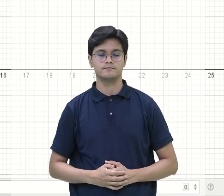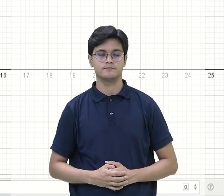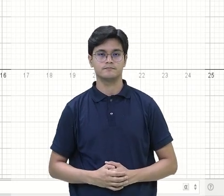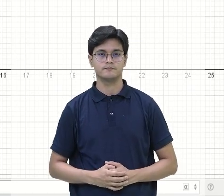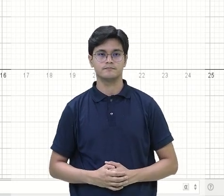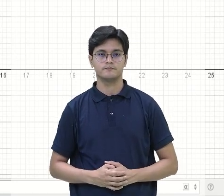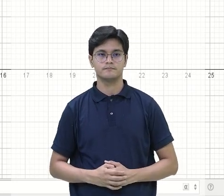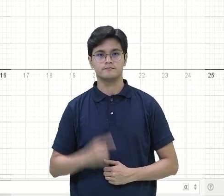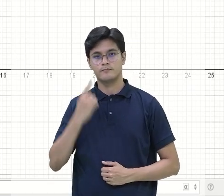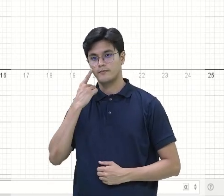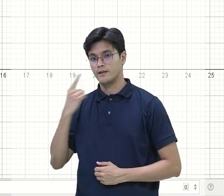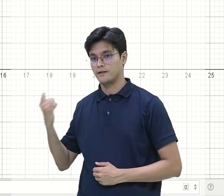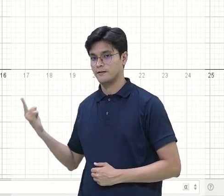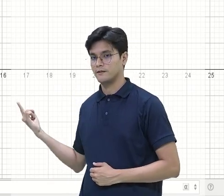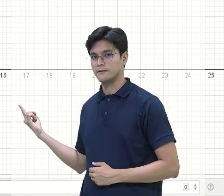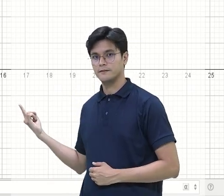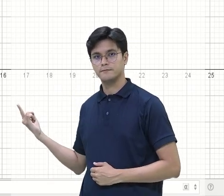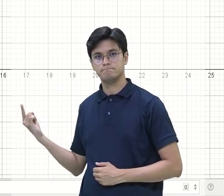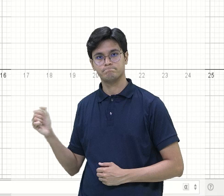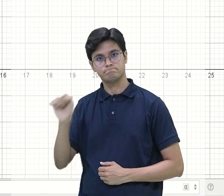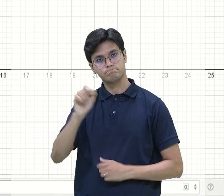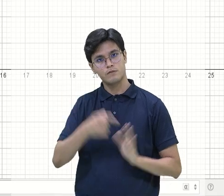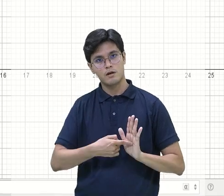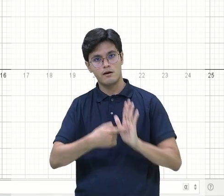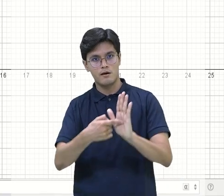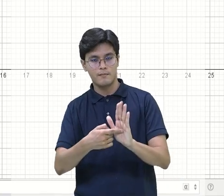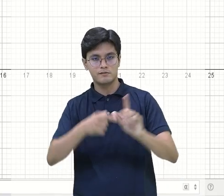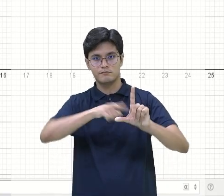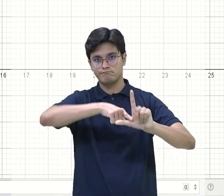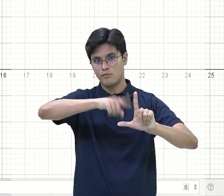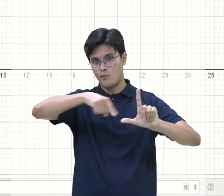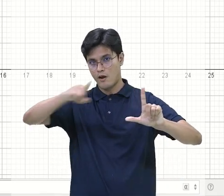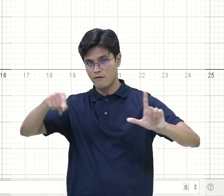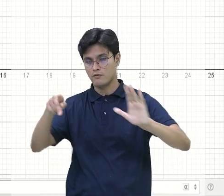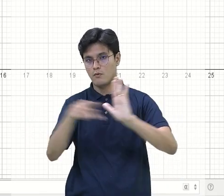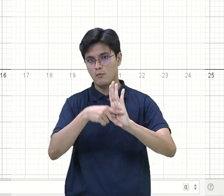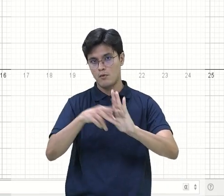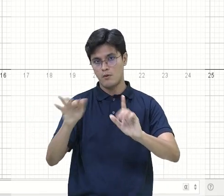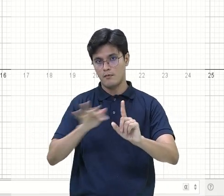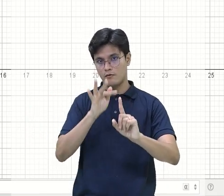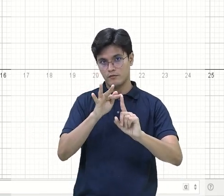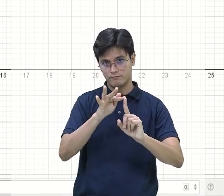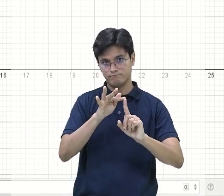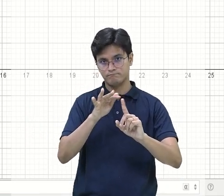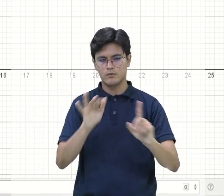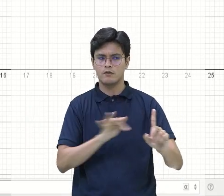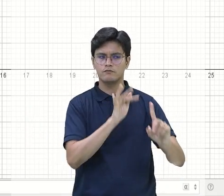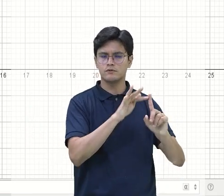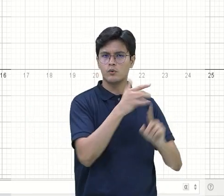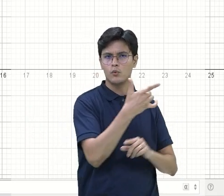Está aqui o gráfico da nossa função. E a outra função, a sua inversa,